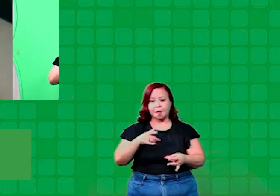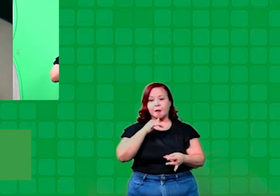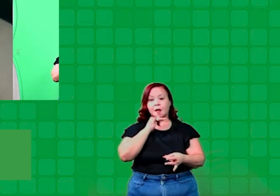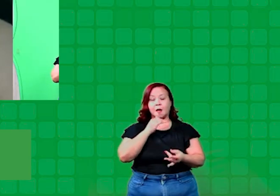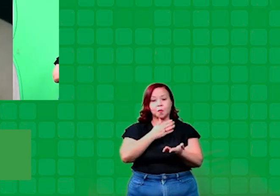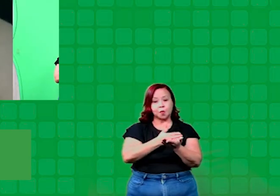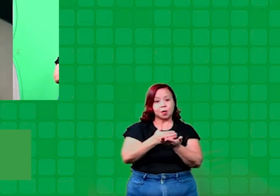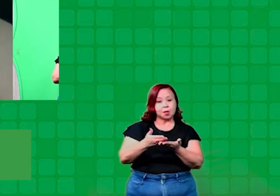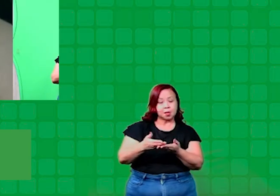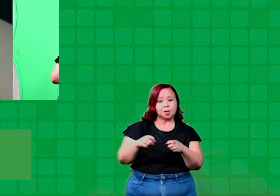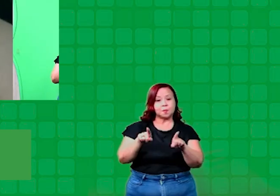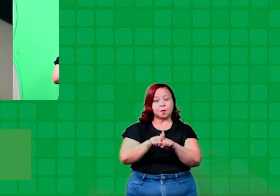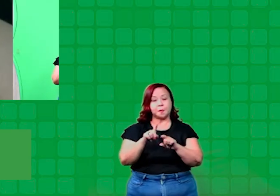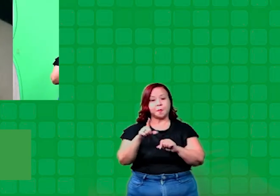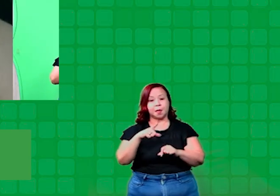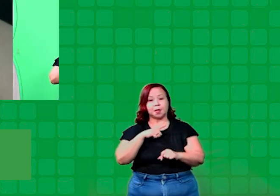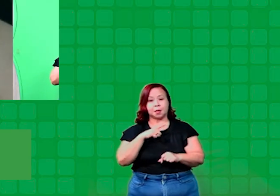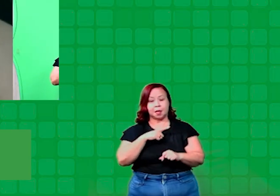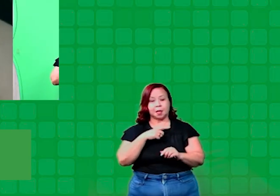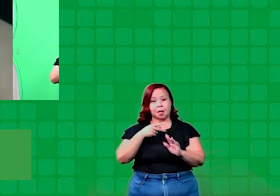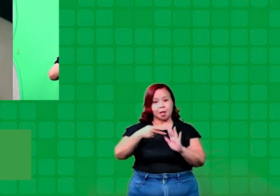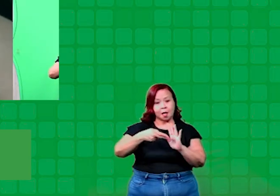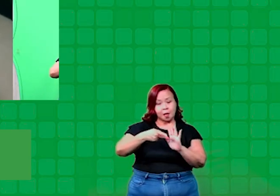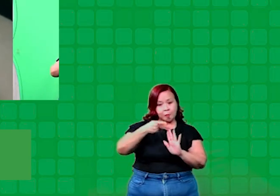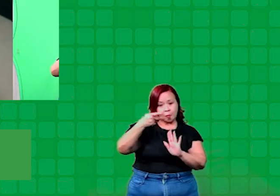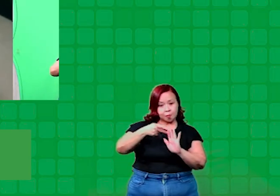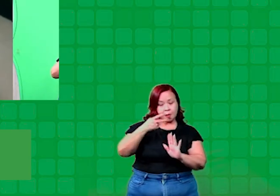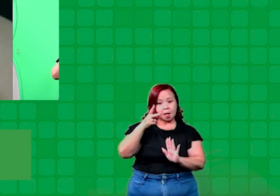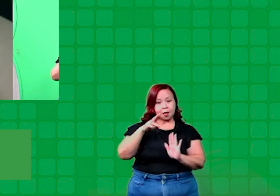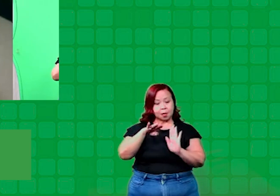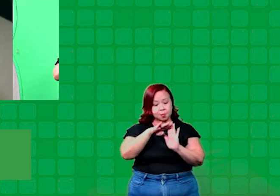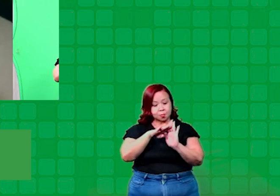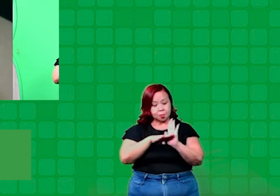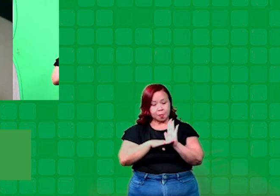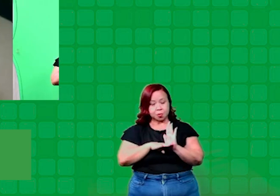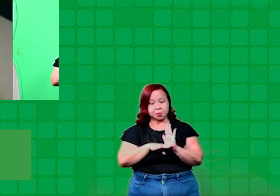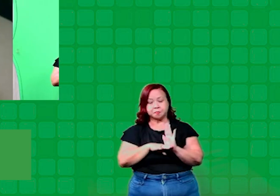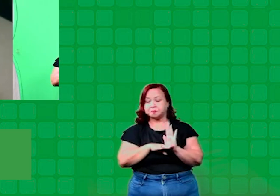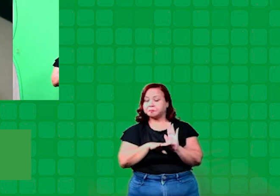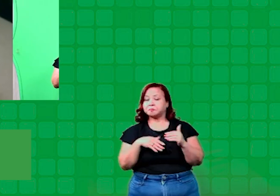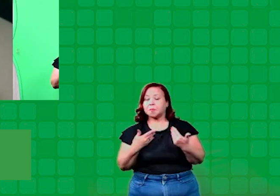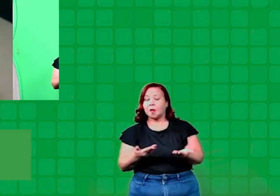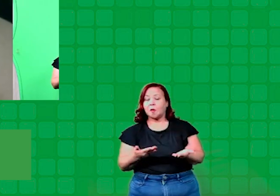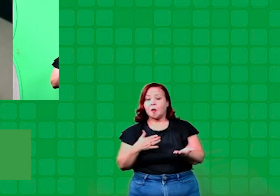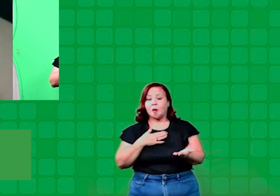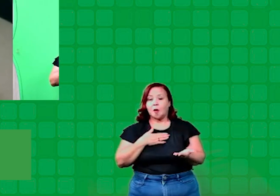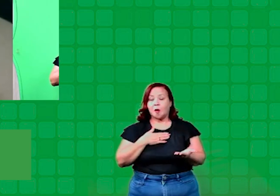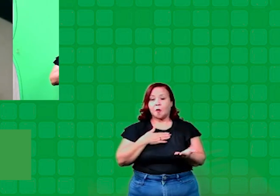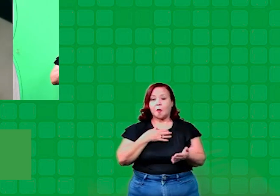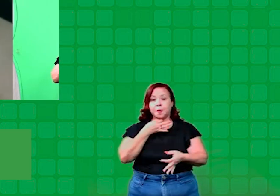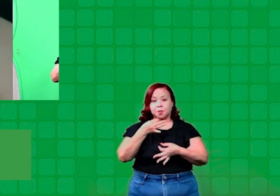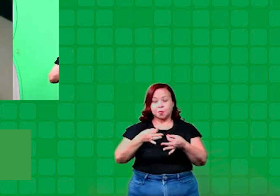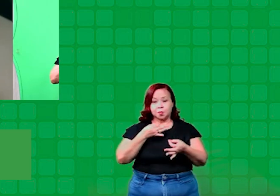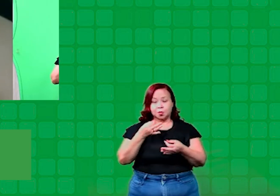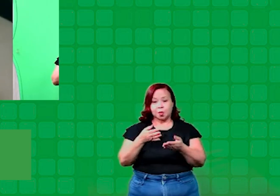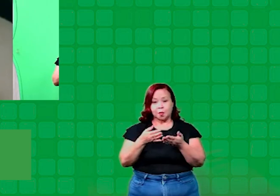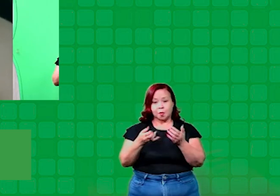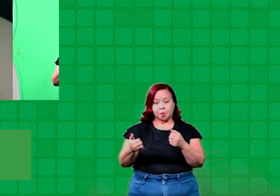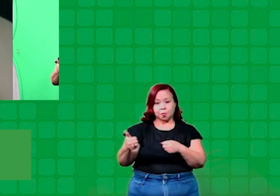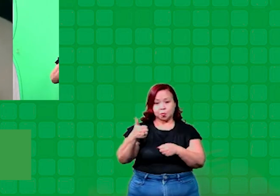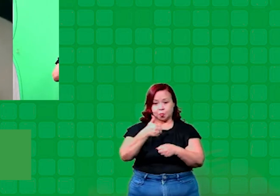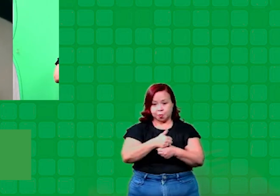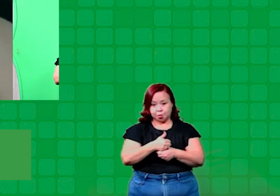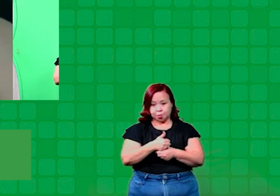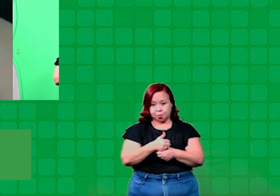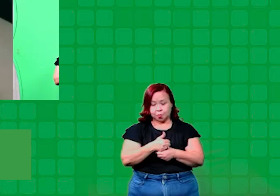também traz o preâmbulo como portaria normativa. Então, qual que é a minha sugestão? Substituir o preâmbulo por o